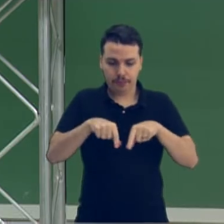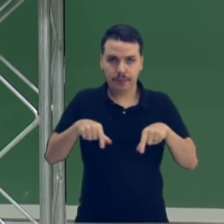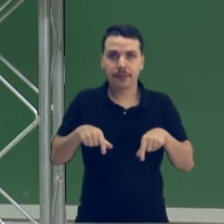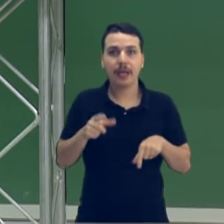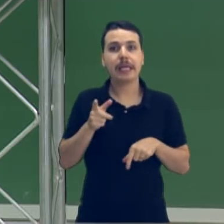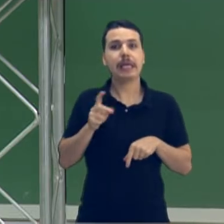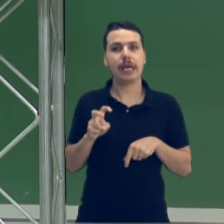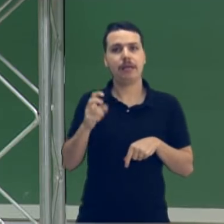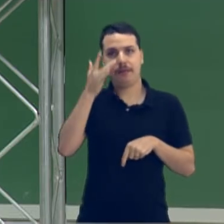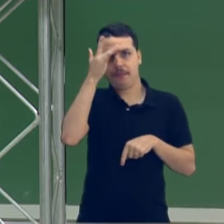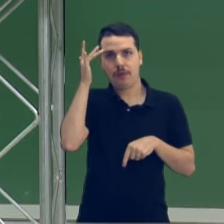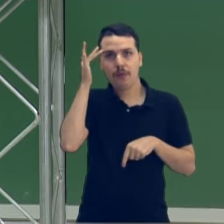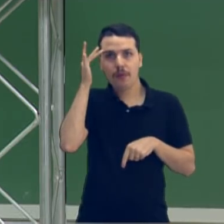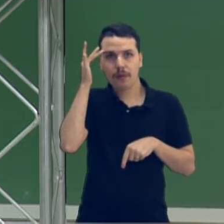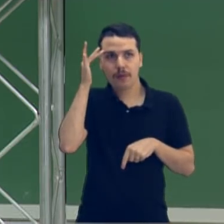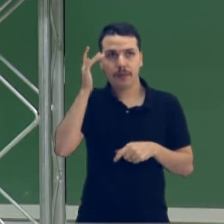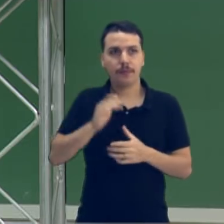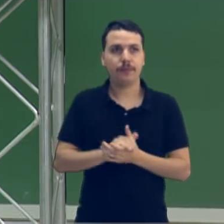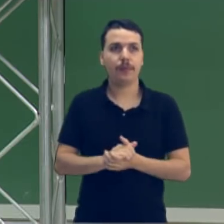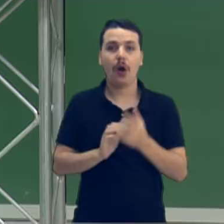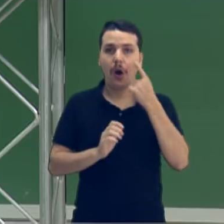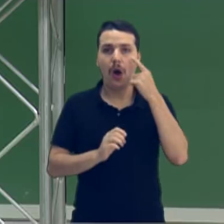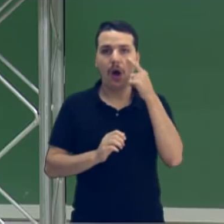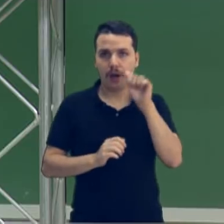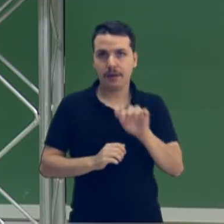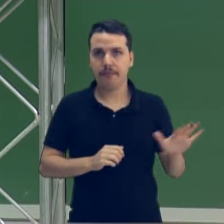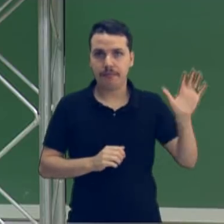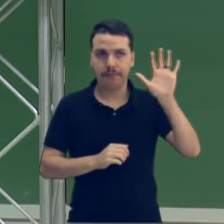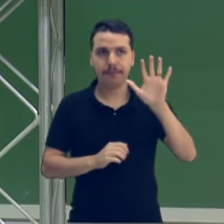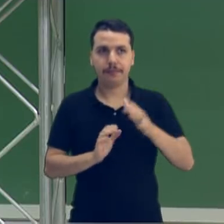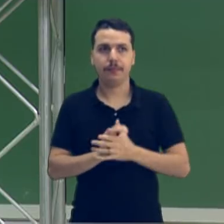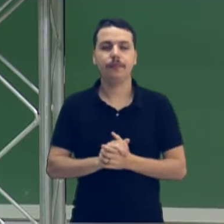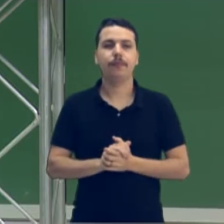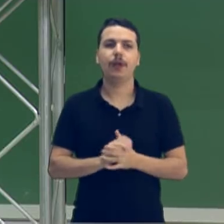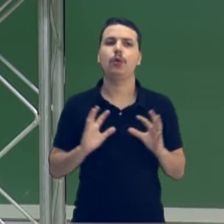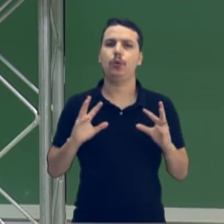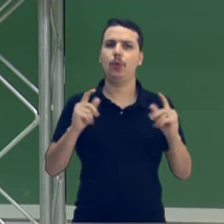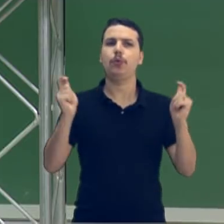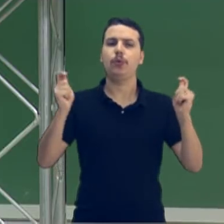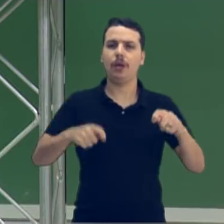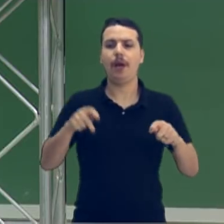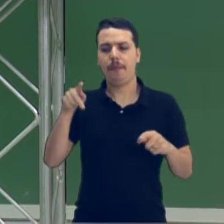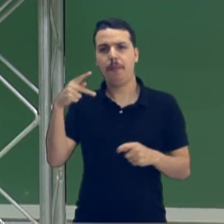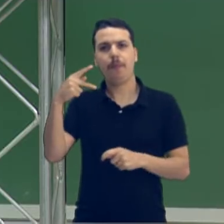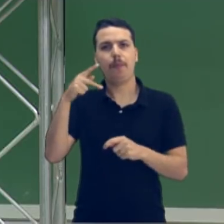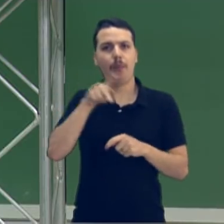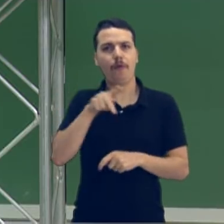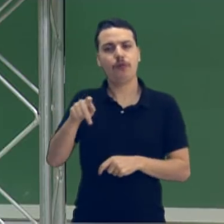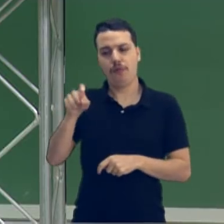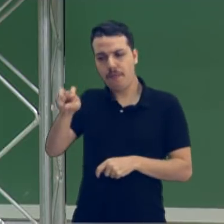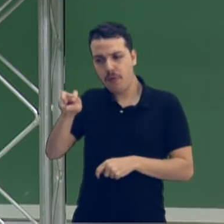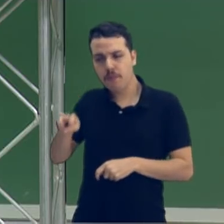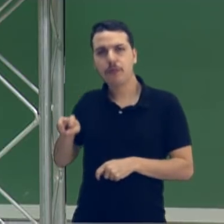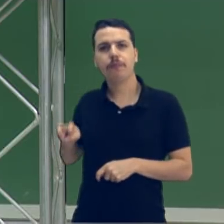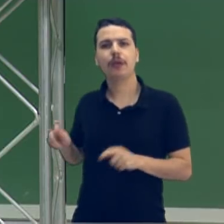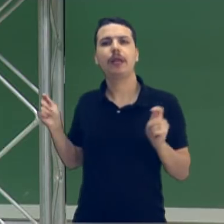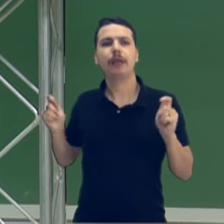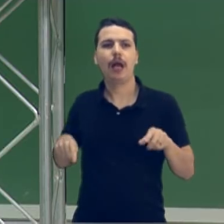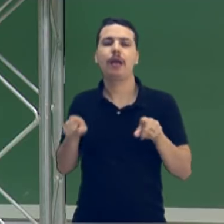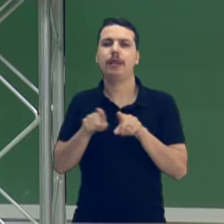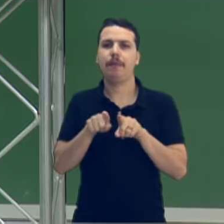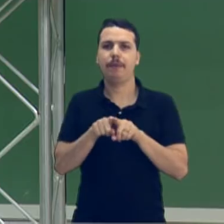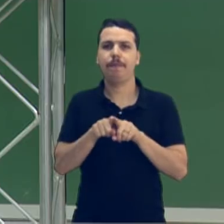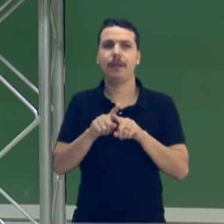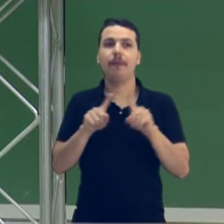opção, com a tela nessa posição. Todos cabem, os professores são colocados e tudo dá certo. Só que a primeira